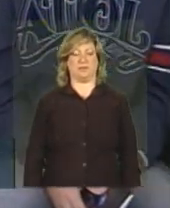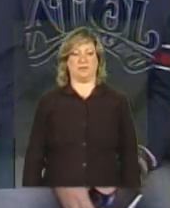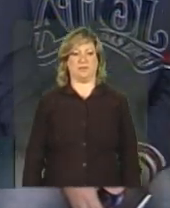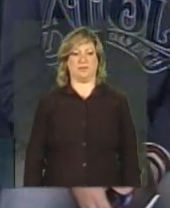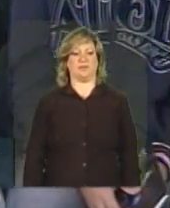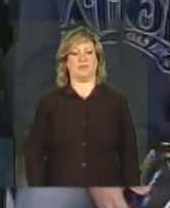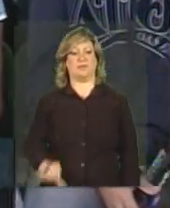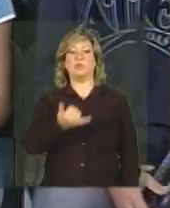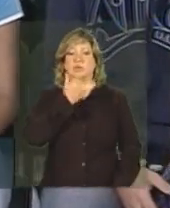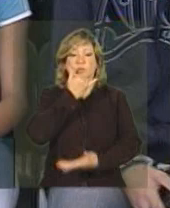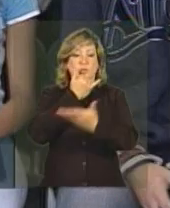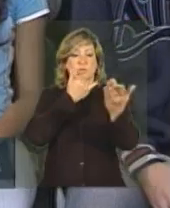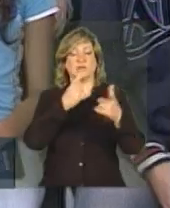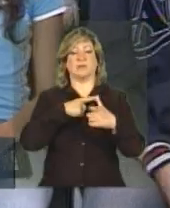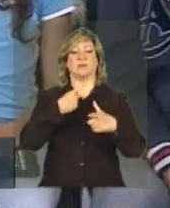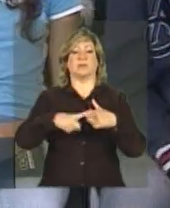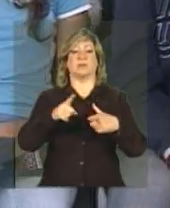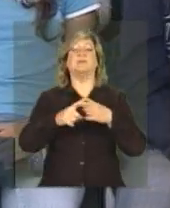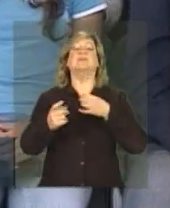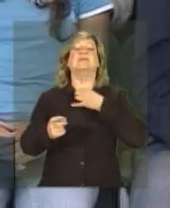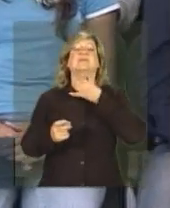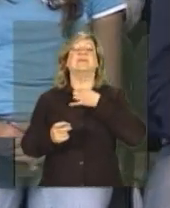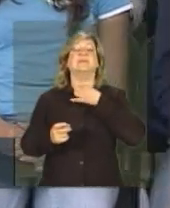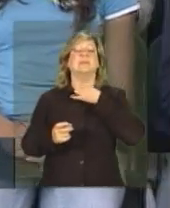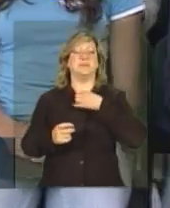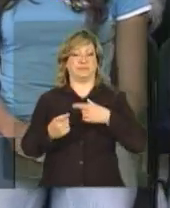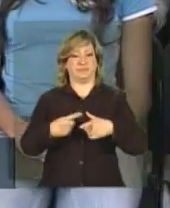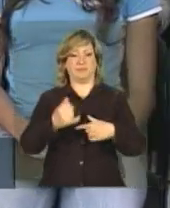desculpa gente, estou com um problema na garganta,